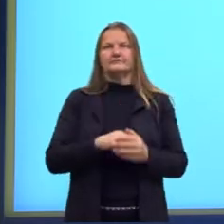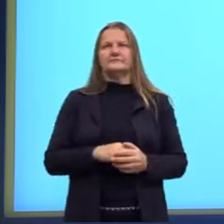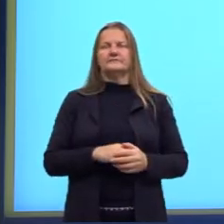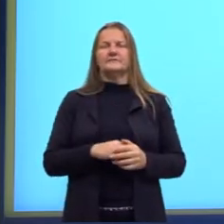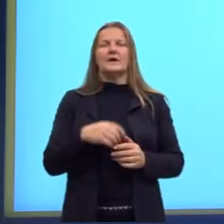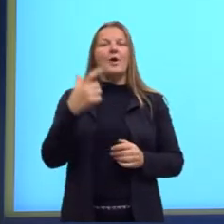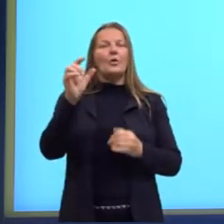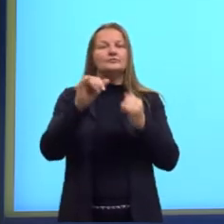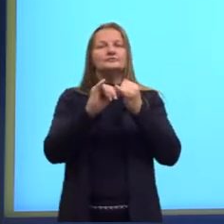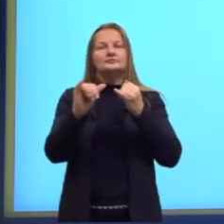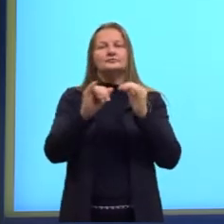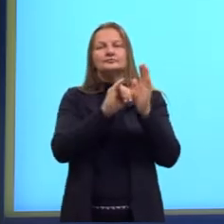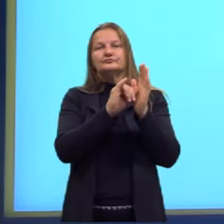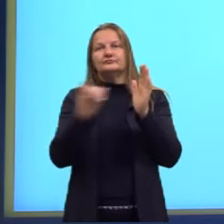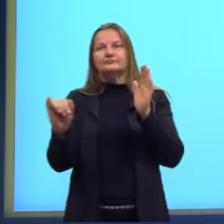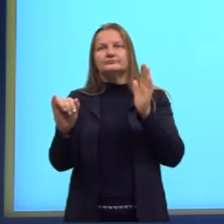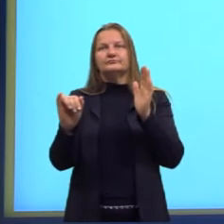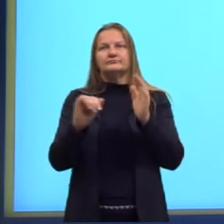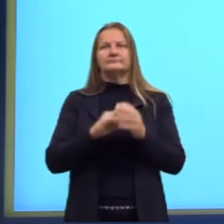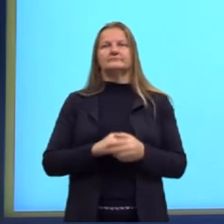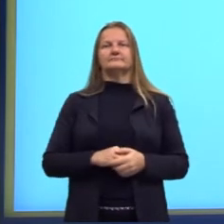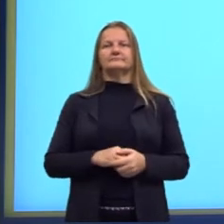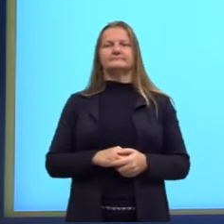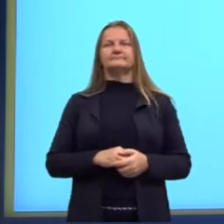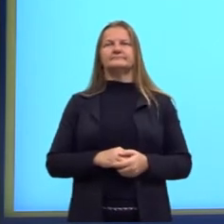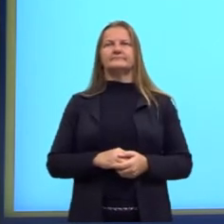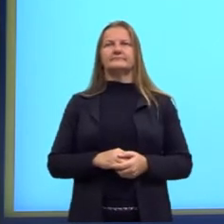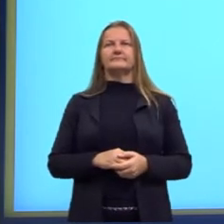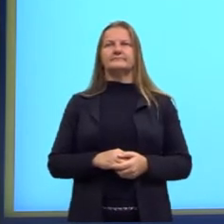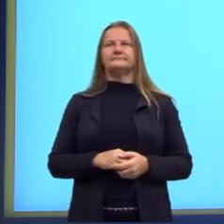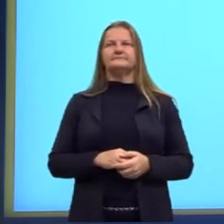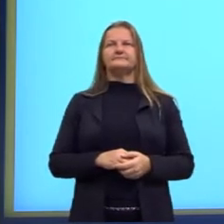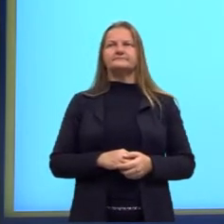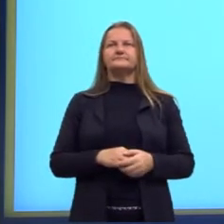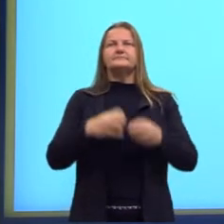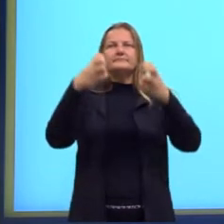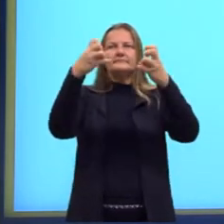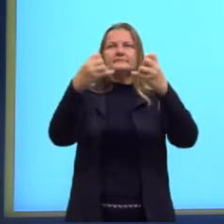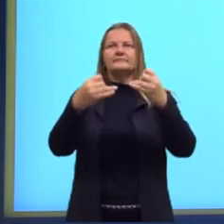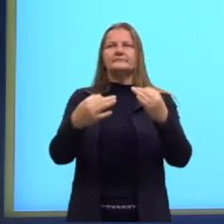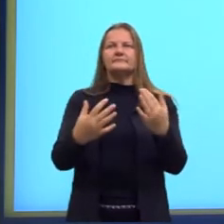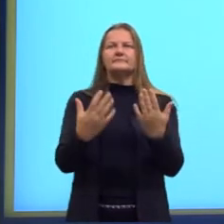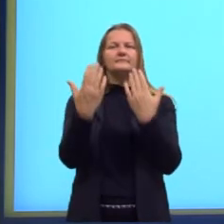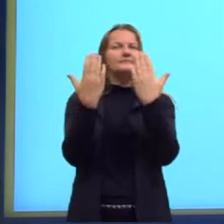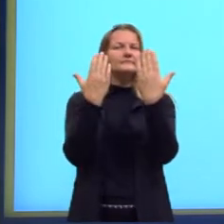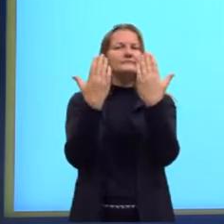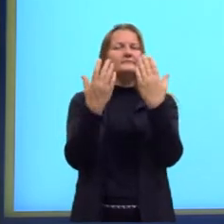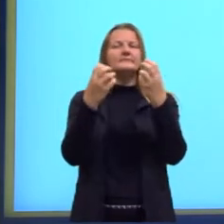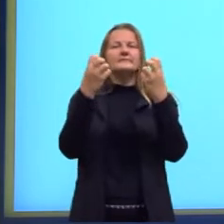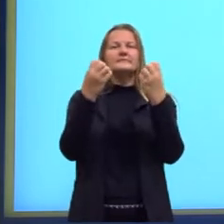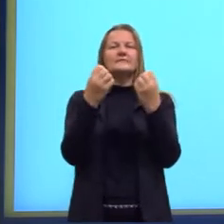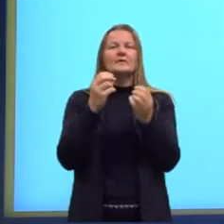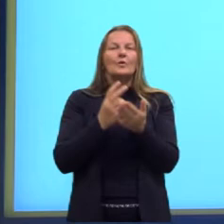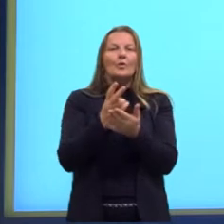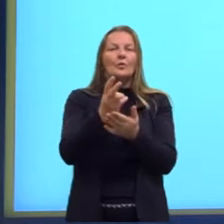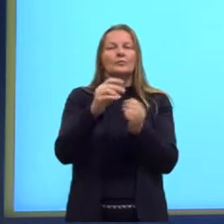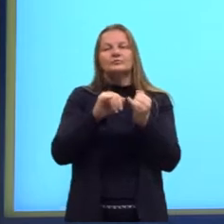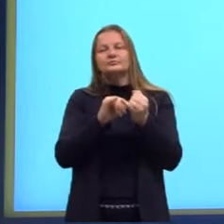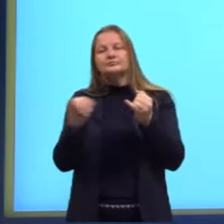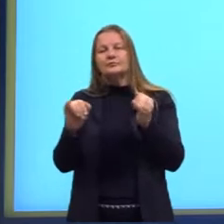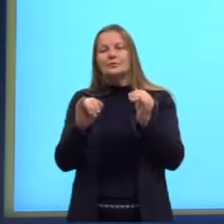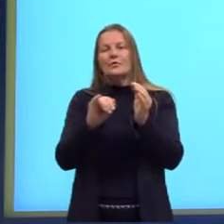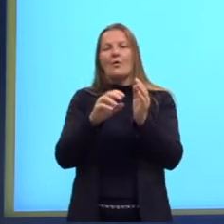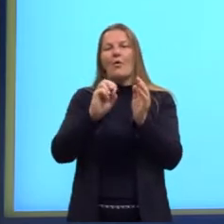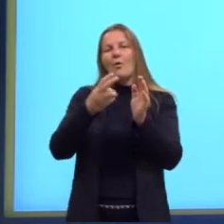tá Então essa é a diferença bom então sobre essa questão da da contínua ou alternada